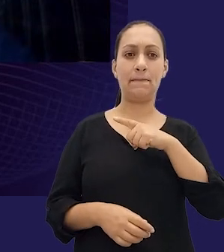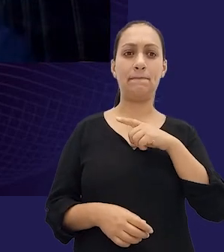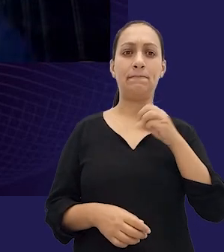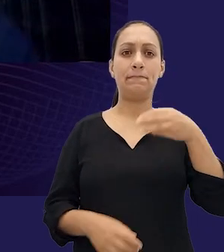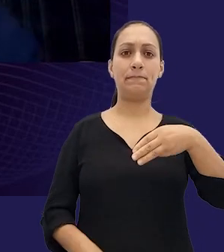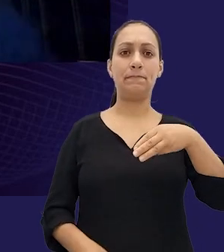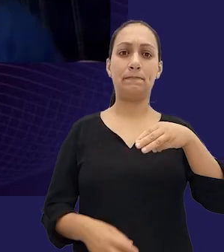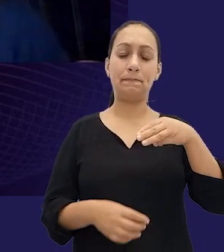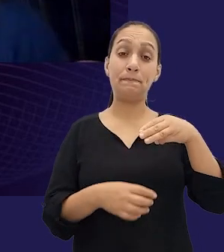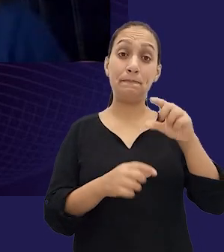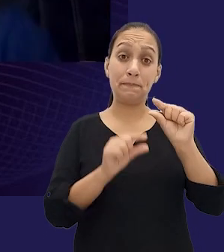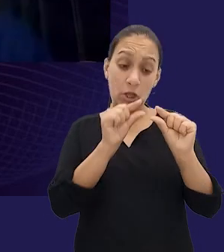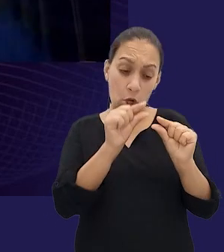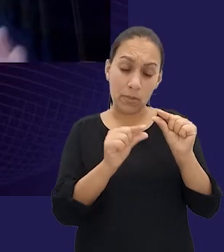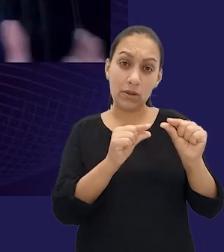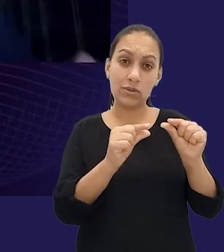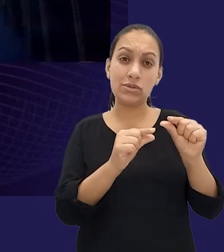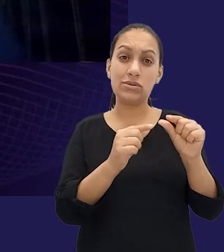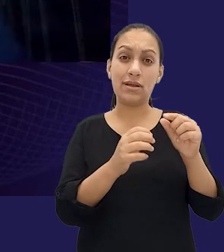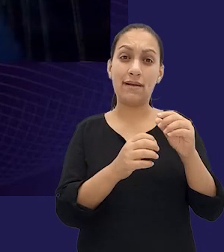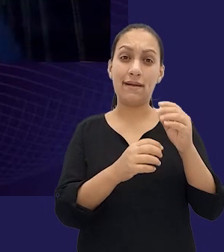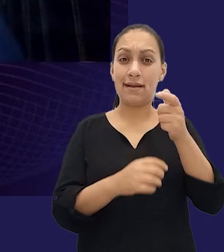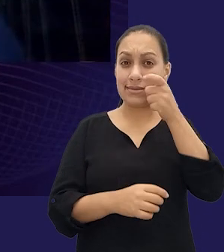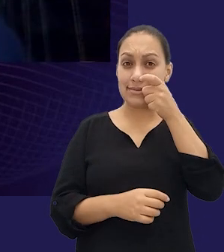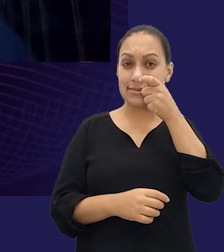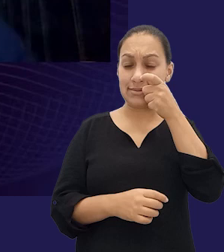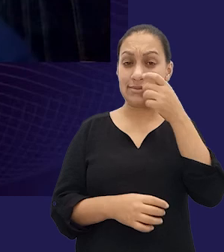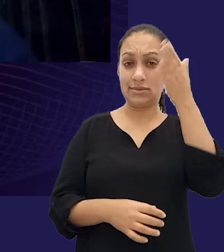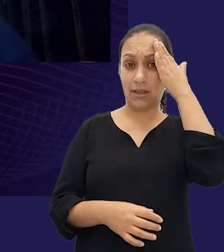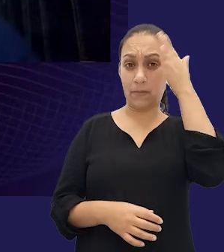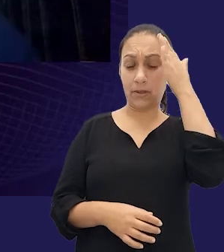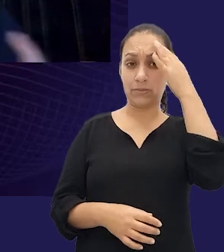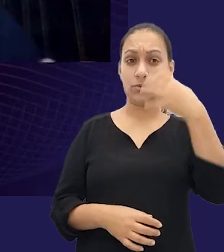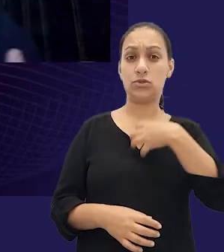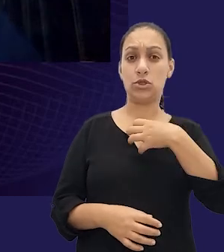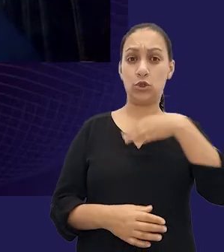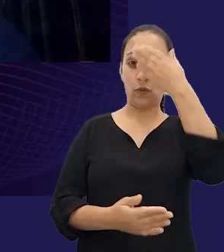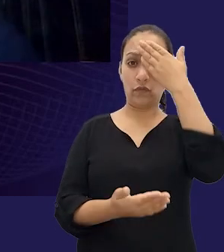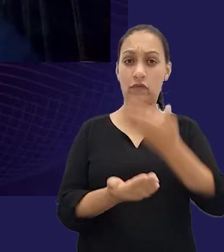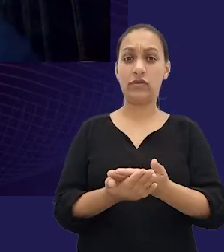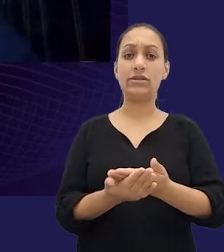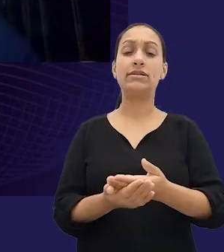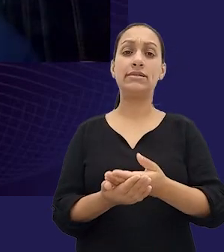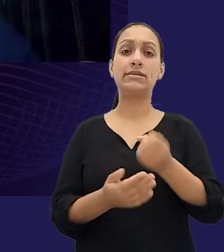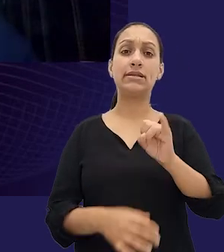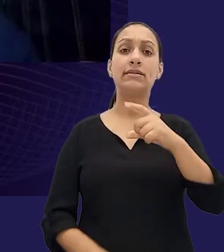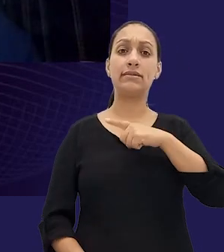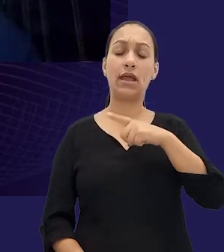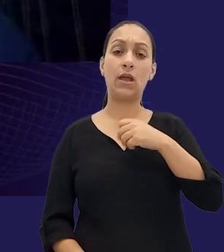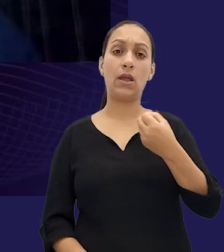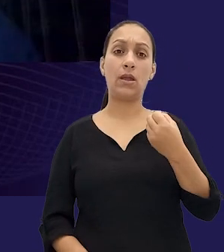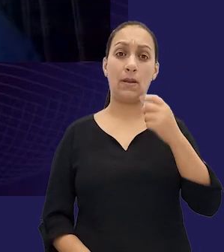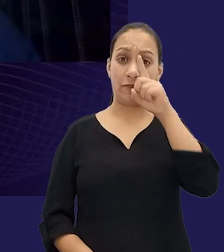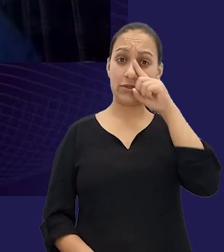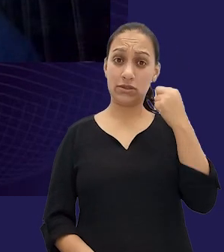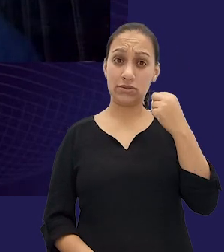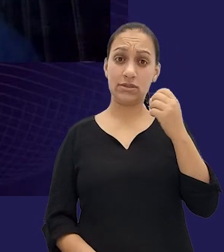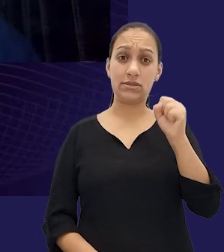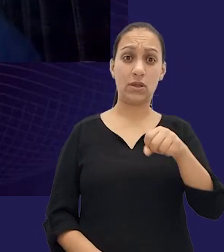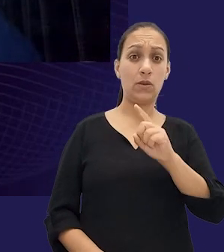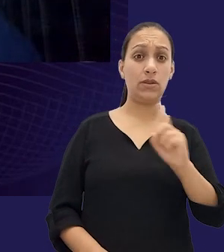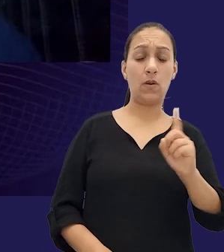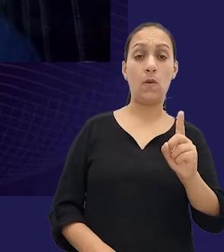microbiologia assistindo, a gente sabe, uma das maneiras mais confiáveis de se ter certeza se existe ou não existe um processo infeccioso é através de um